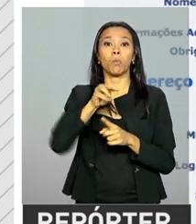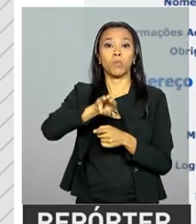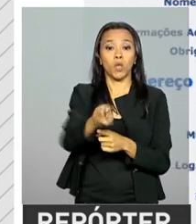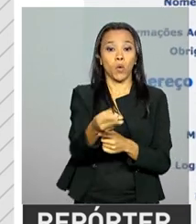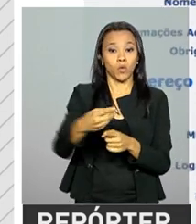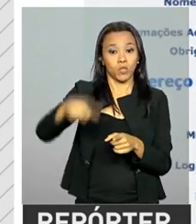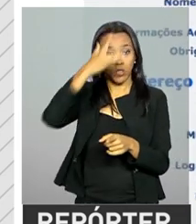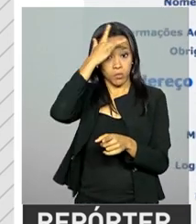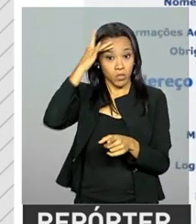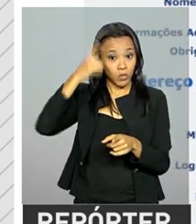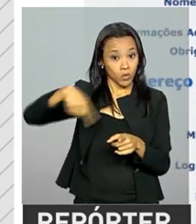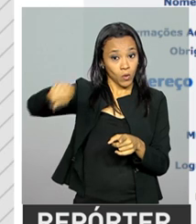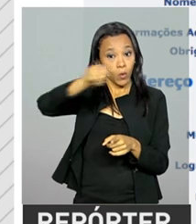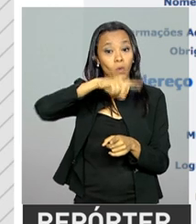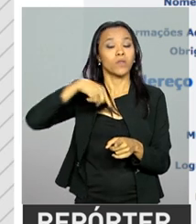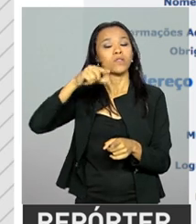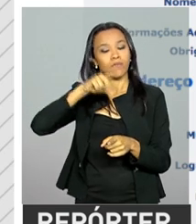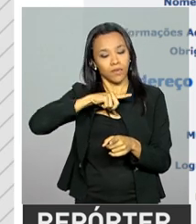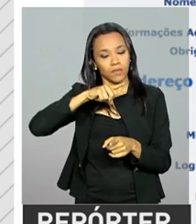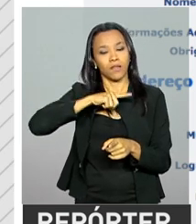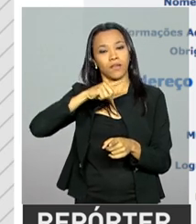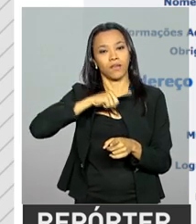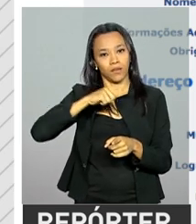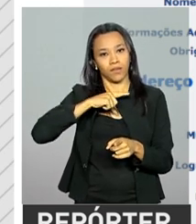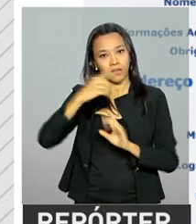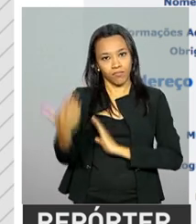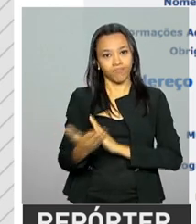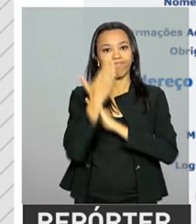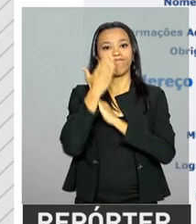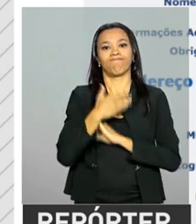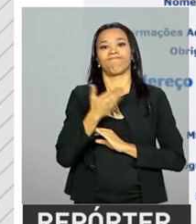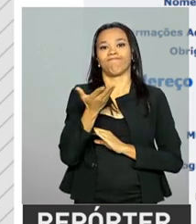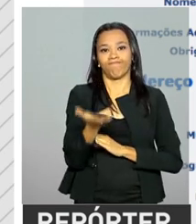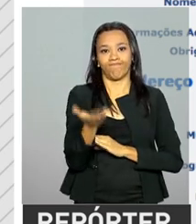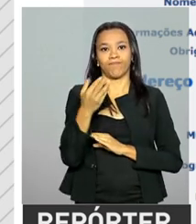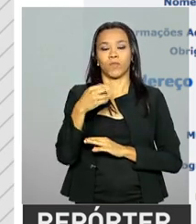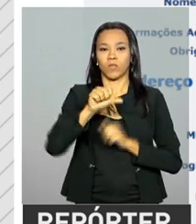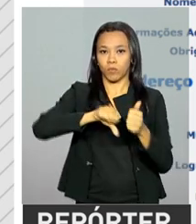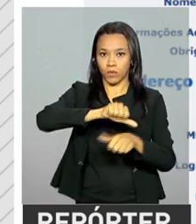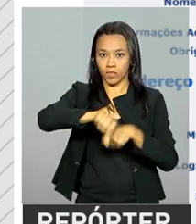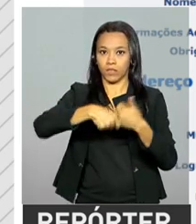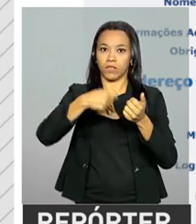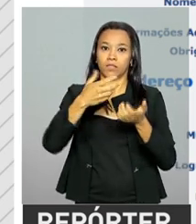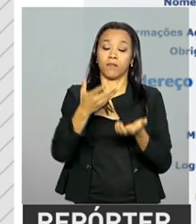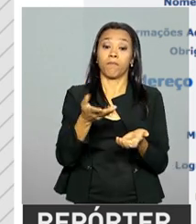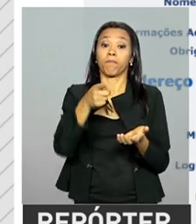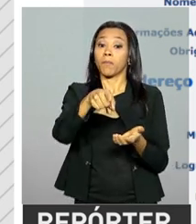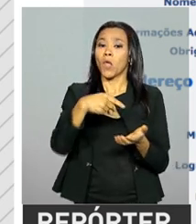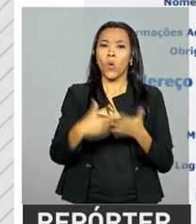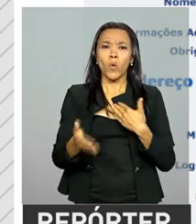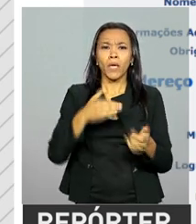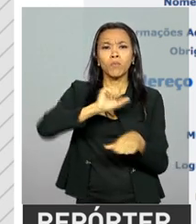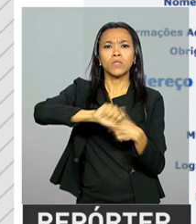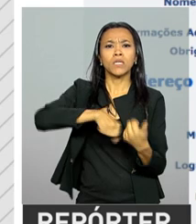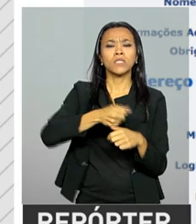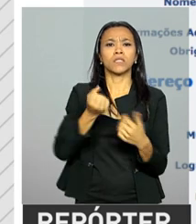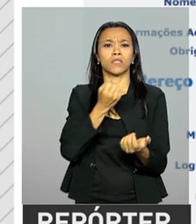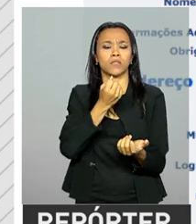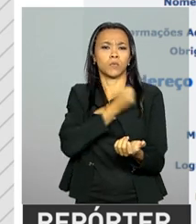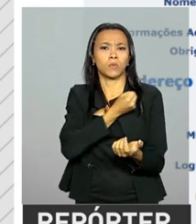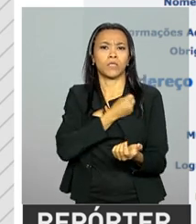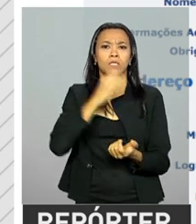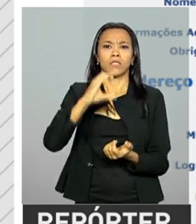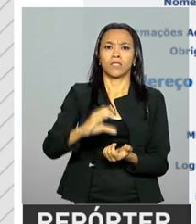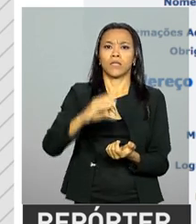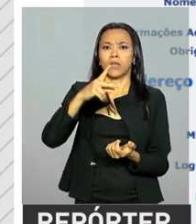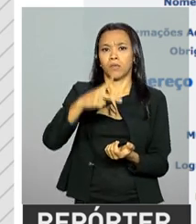pessoas devem ser beneficiadas com a medida até então para fazer qualquer alteração no PF era preciso ir até